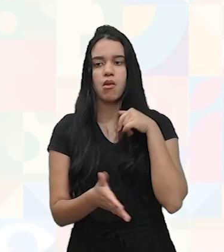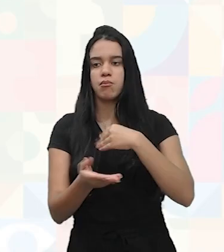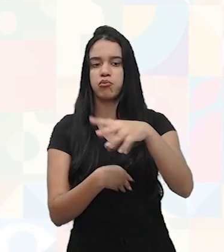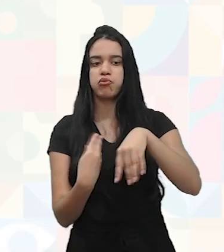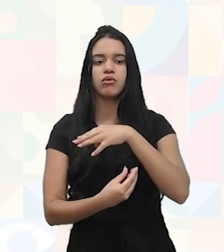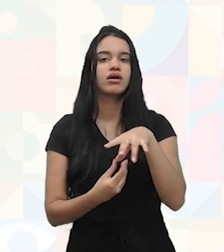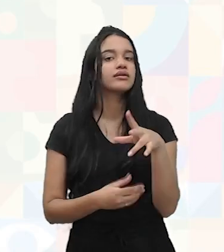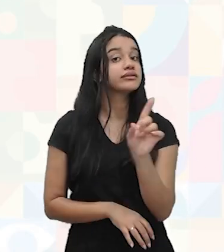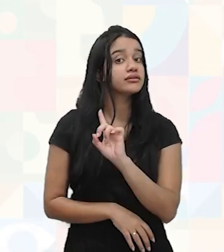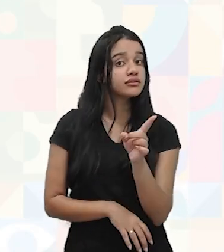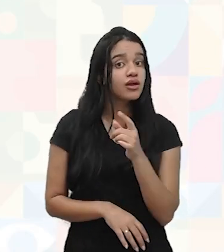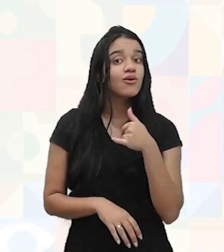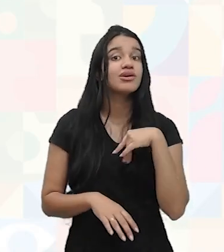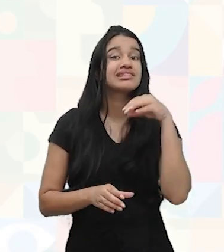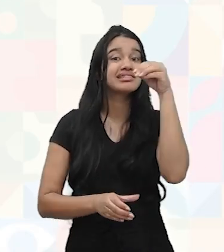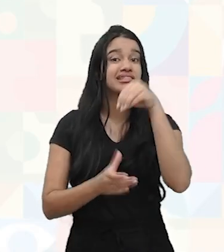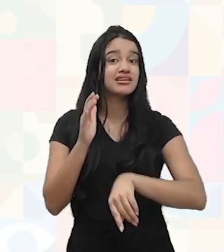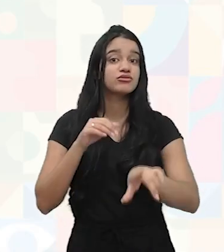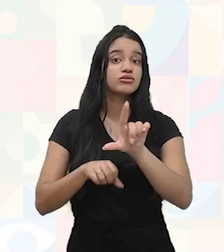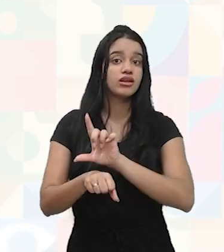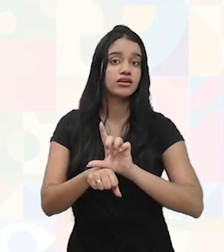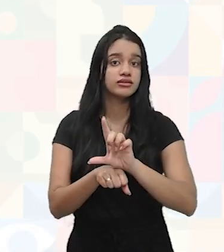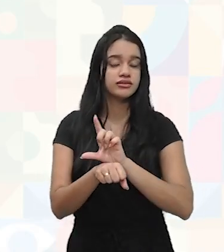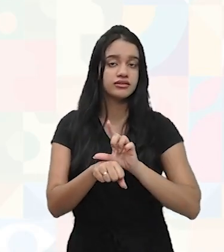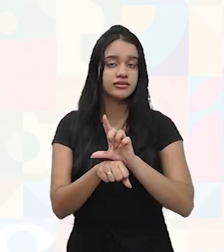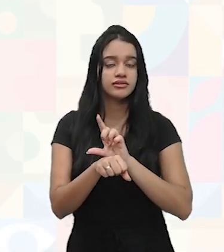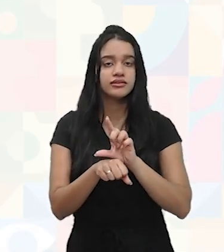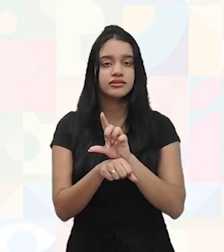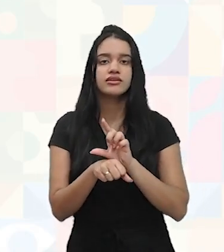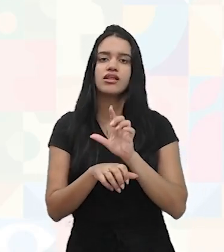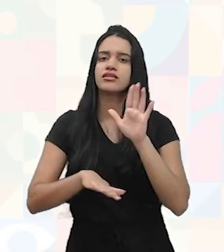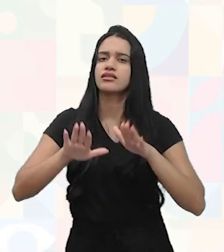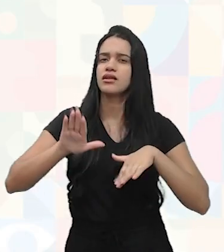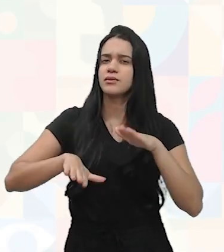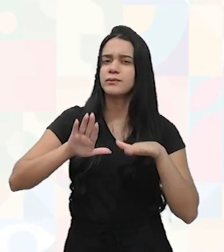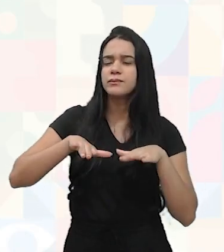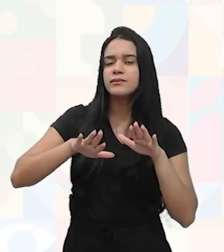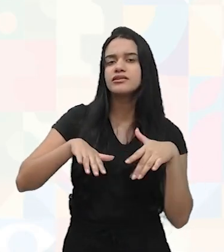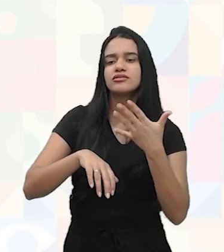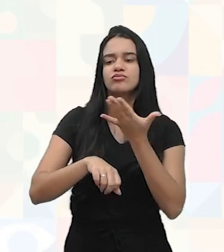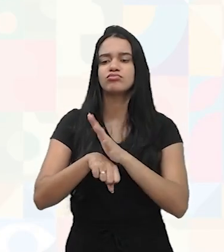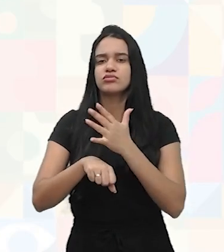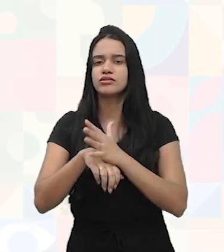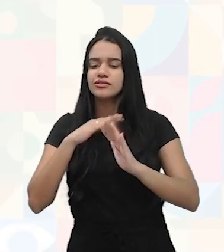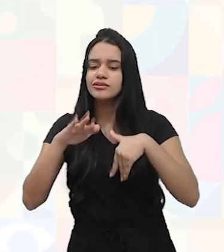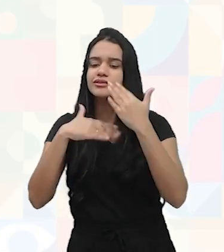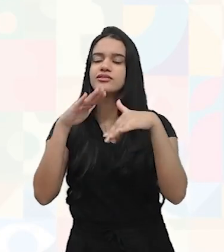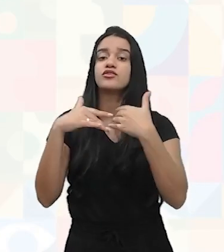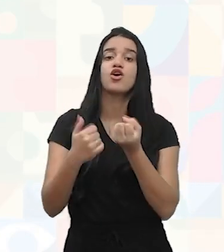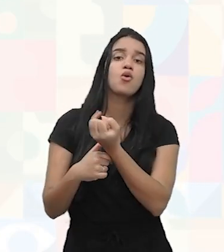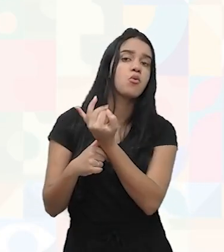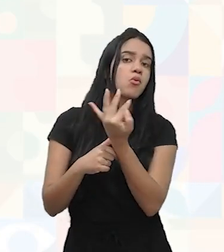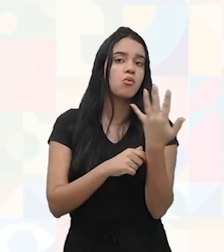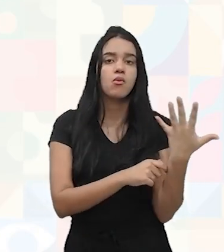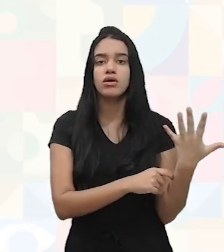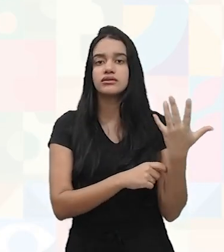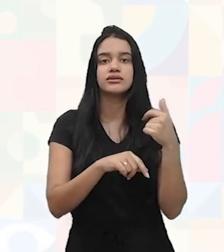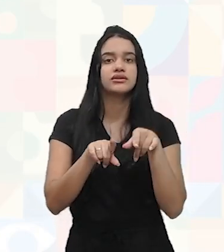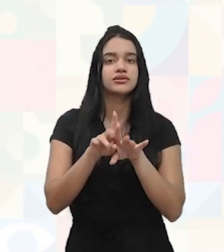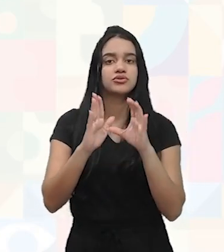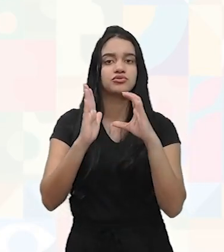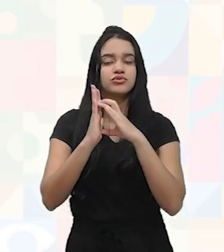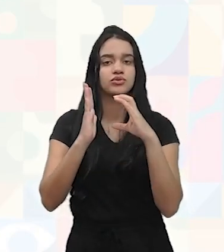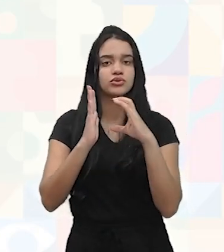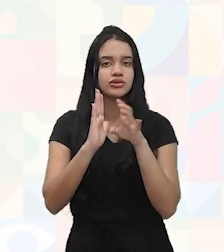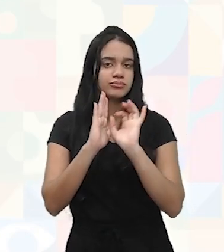Tudo dentro do que a legislação estabelece, né? De acordo com o grau do risco, da atividade desenvolvida, com a quantidade de